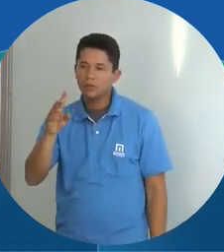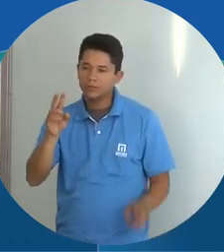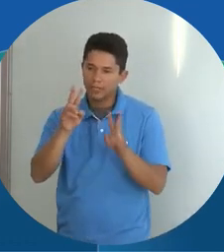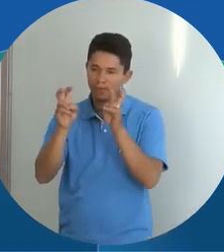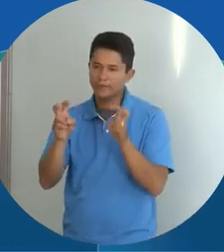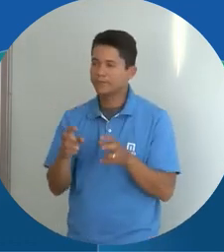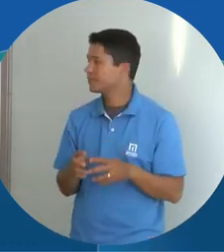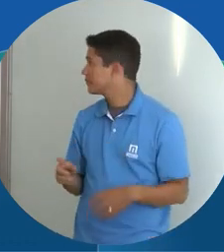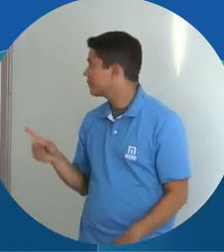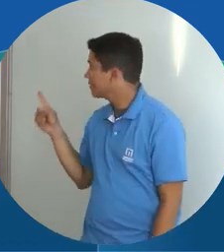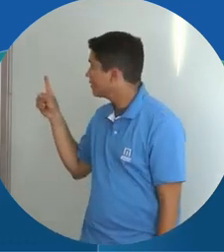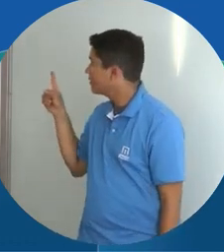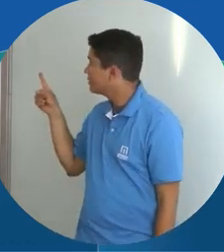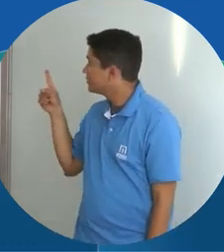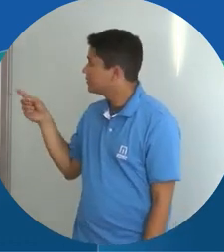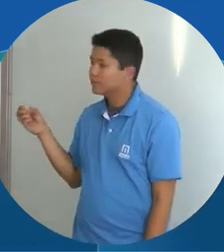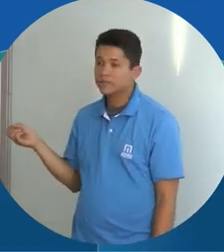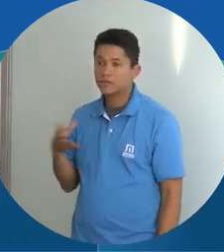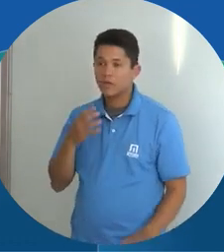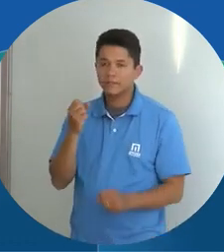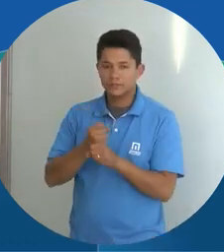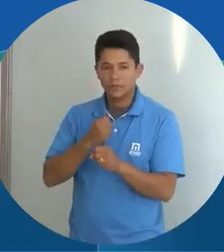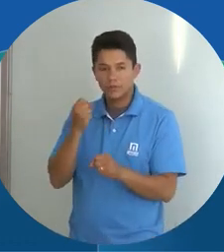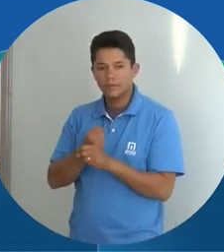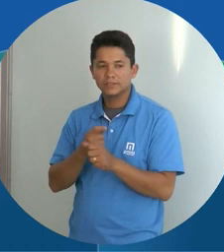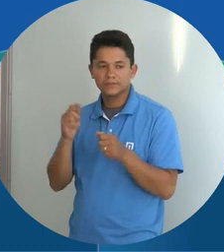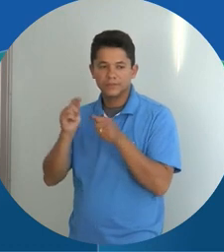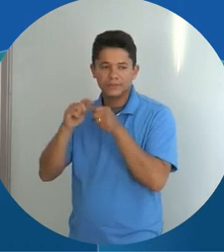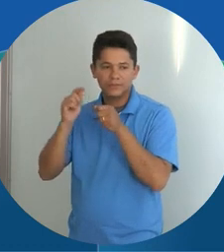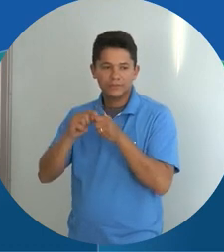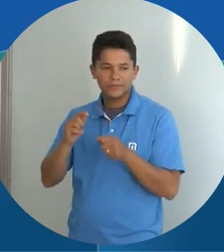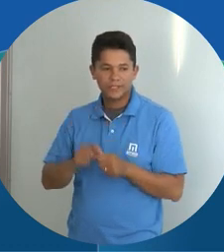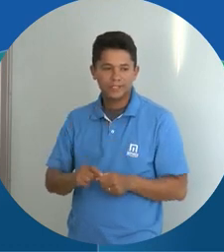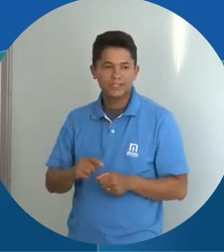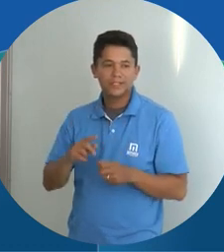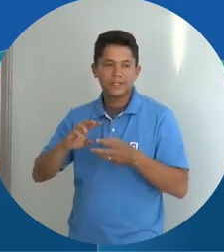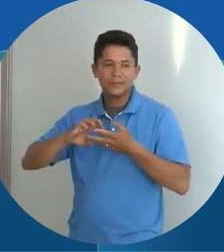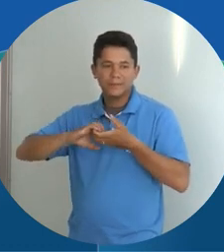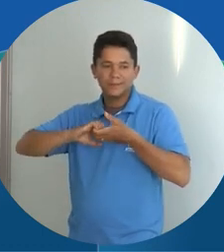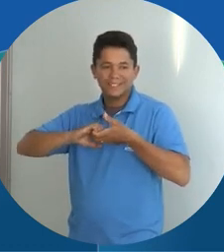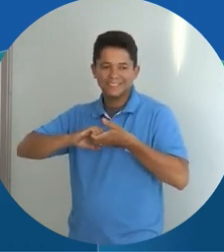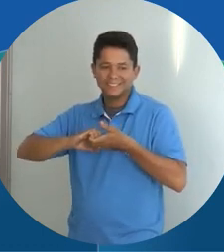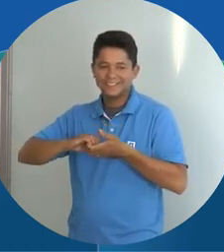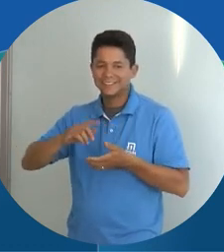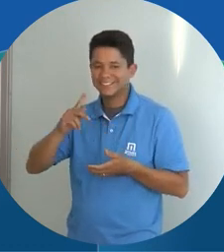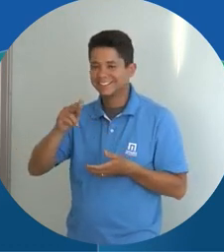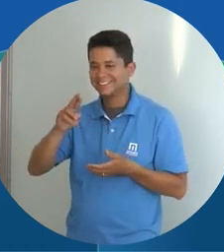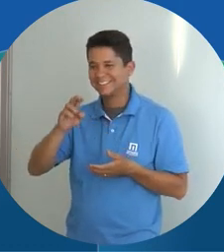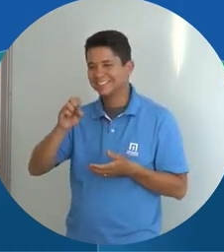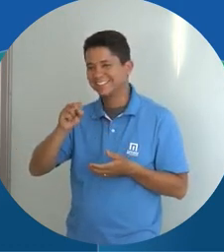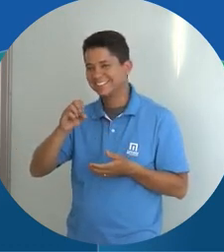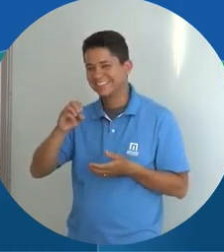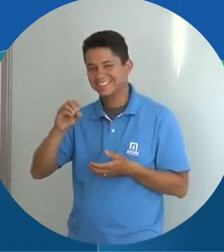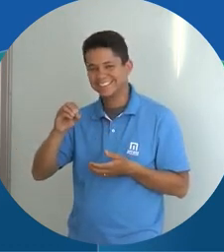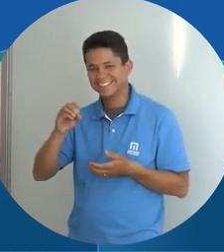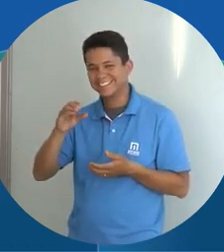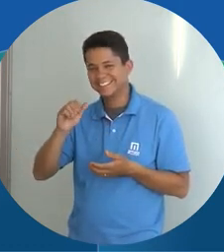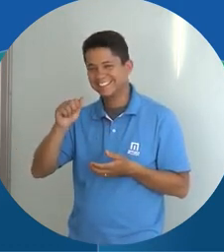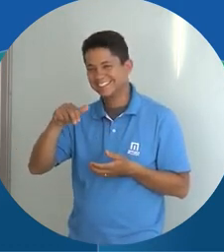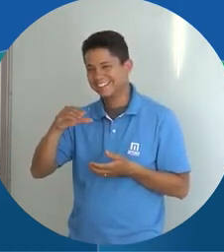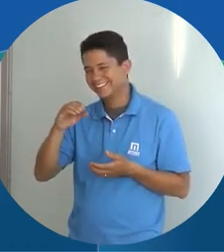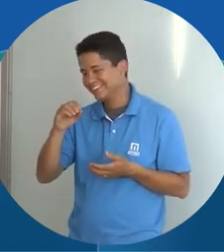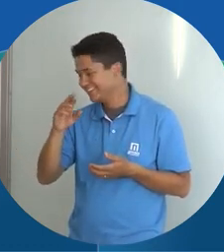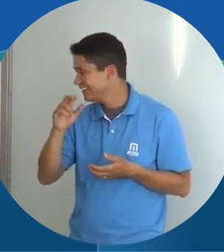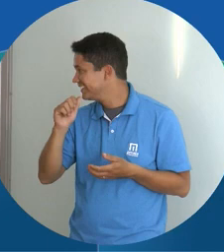E essas novas obras todas foram feitas com pressão coragem também. Se eu não me engano, só nessa expansão foram mais de 10